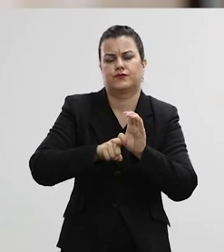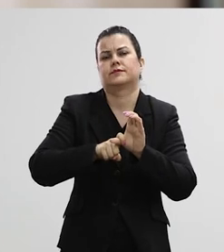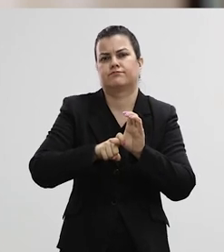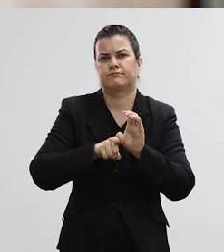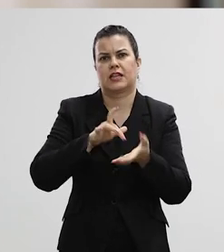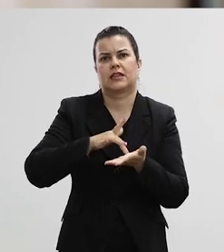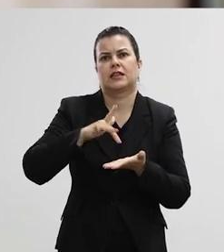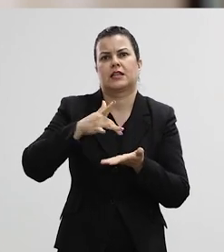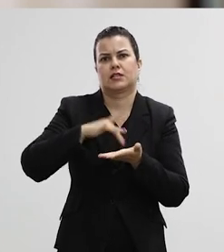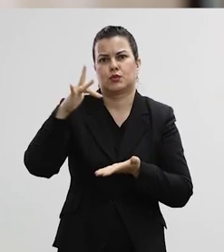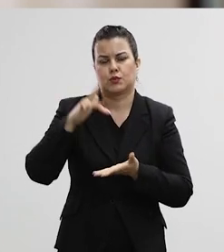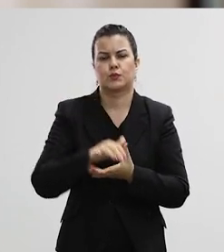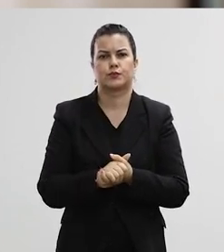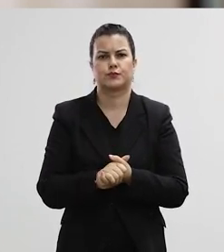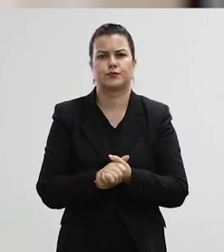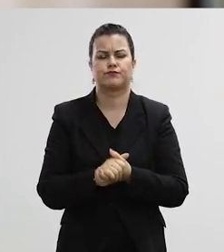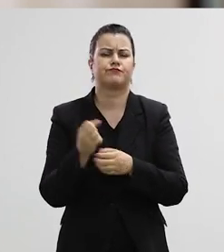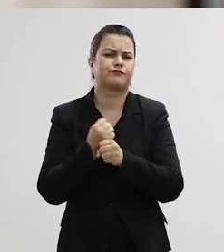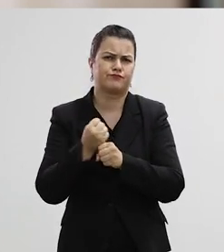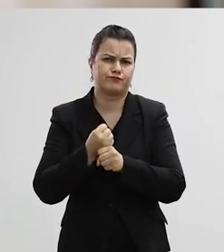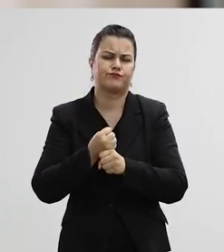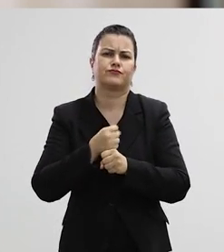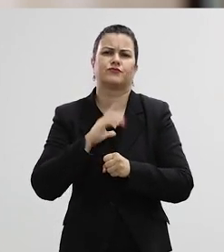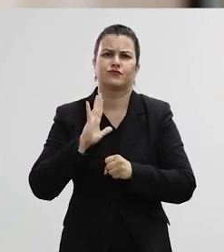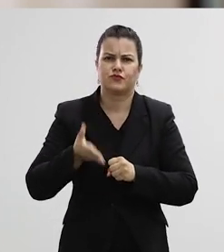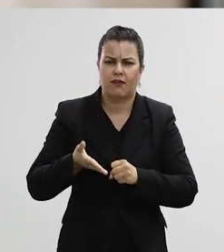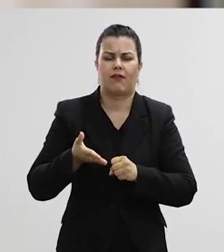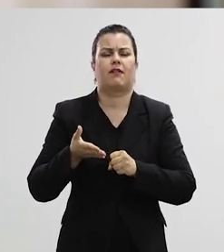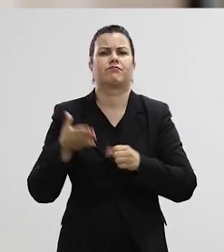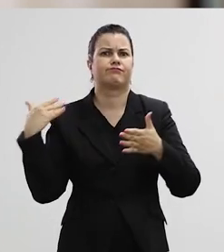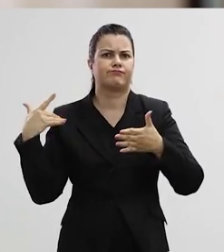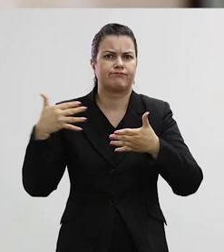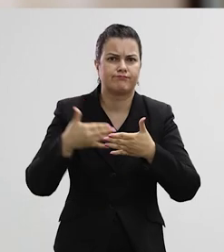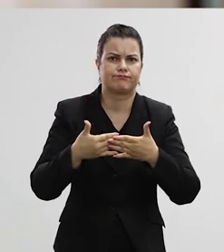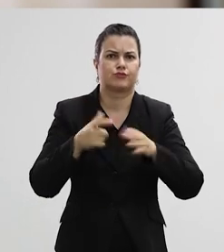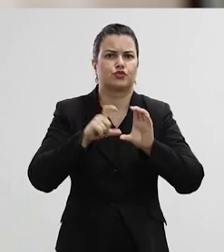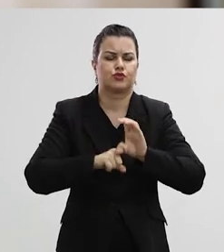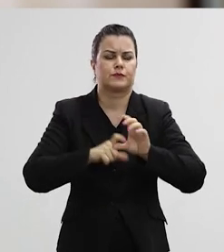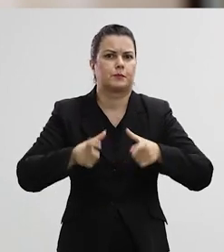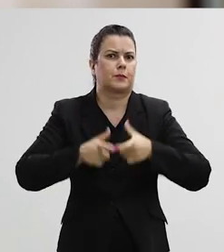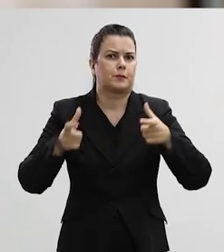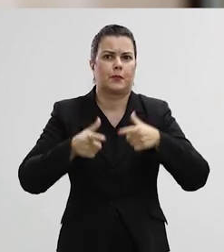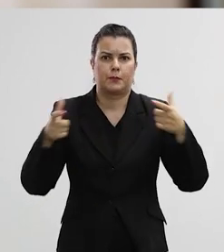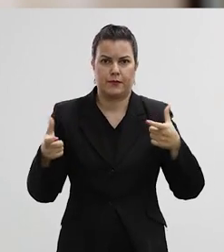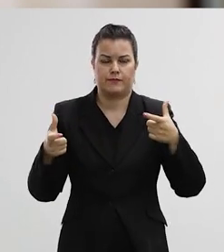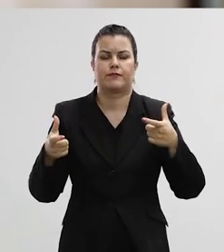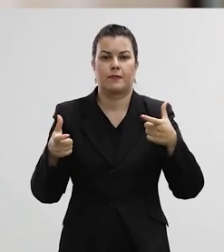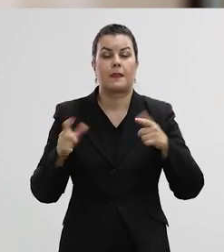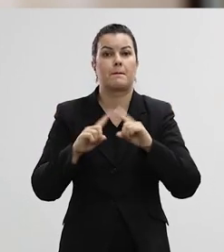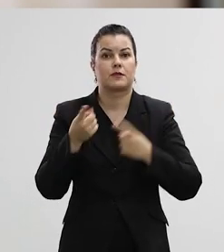acúmulos de dívidas do Tesouro por décadas e as a dívida foi crescendo em relação ao caixa único